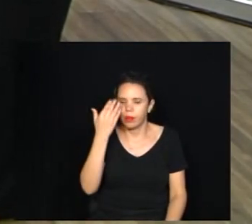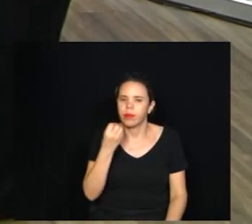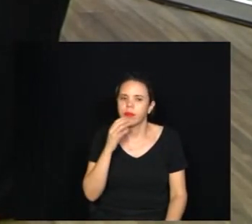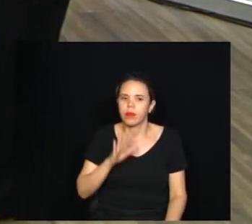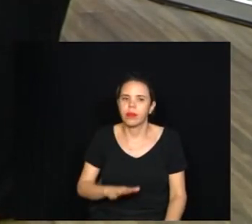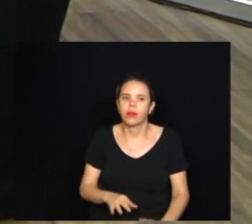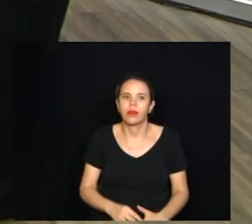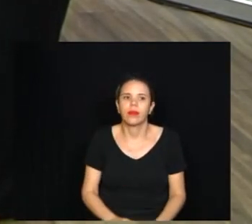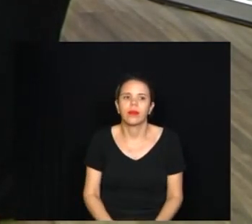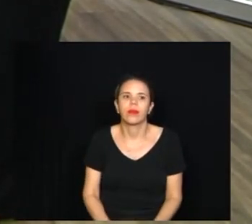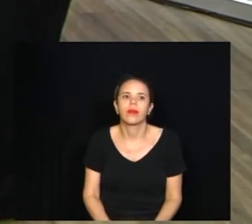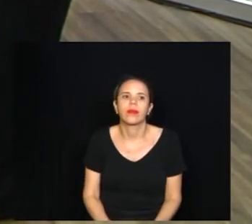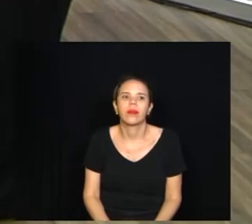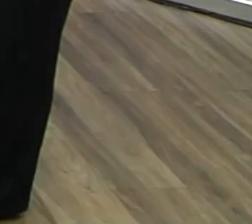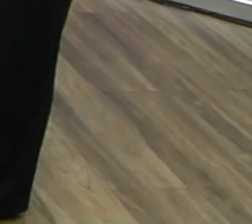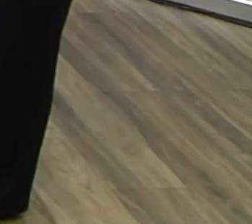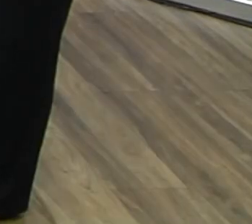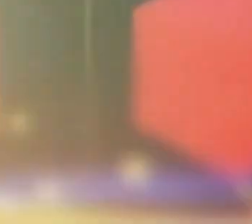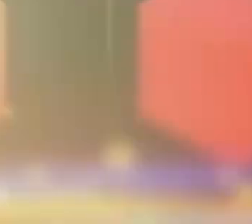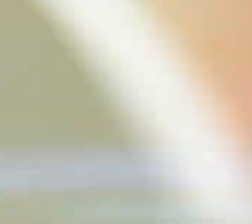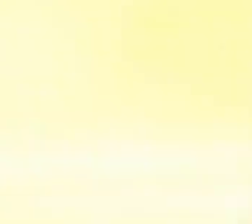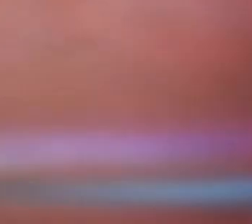tarde.